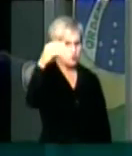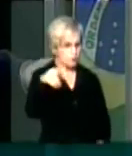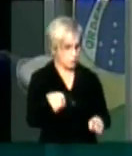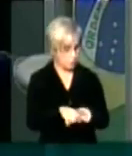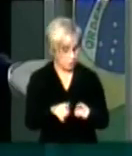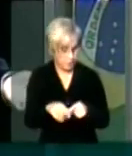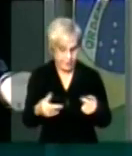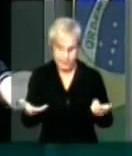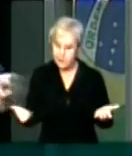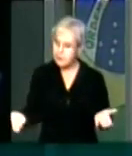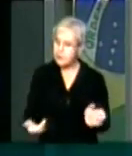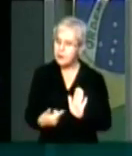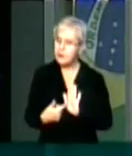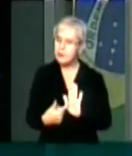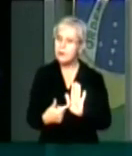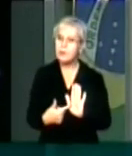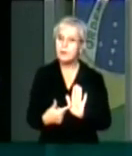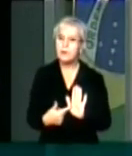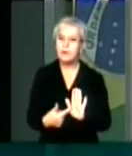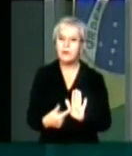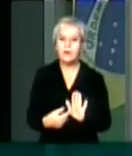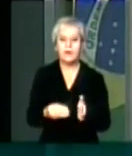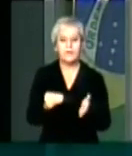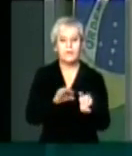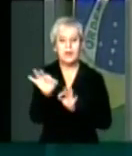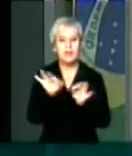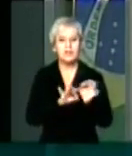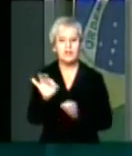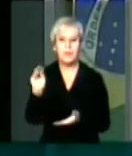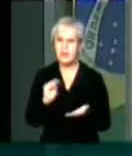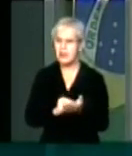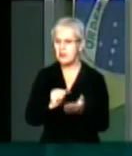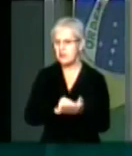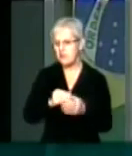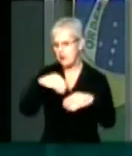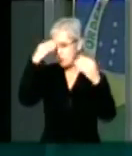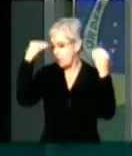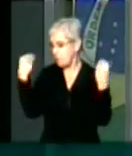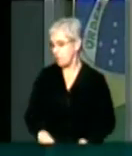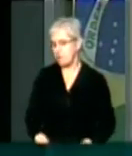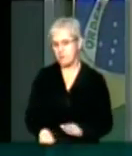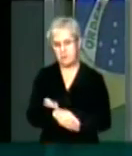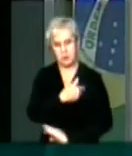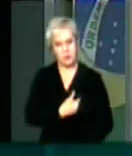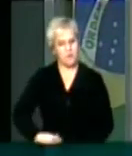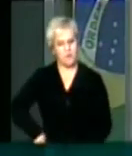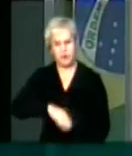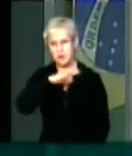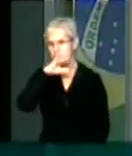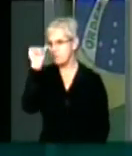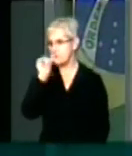Aí está a falta de planejamento e a incompetência novamente do seu governo.